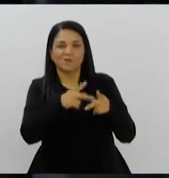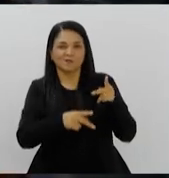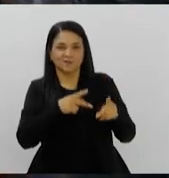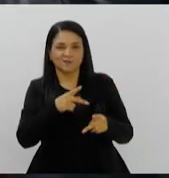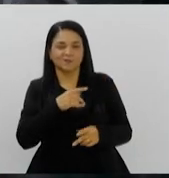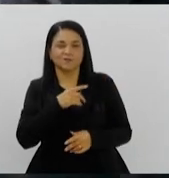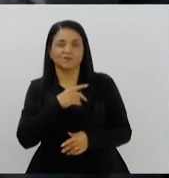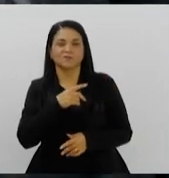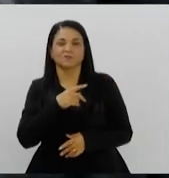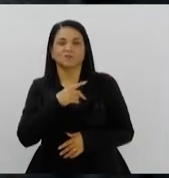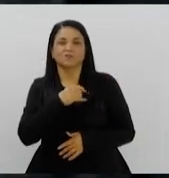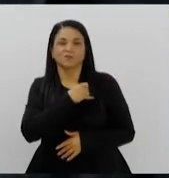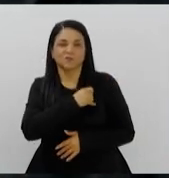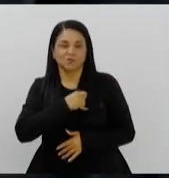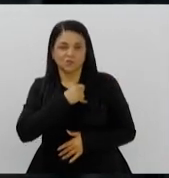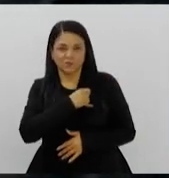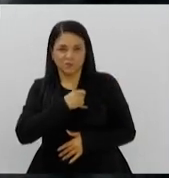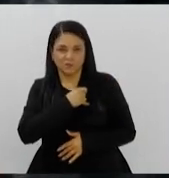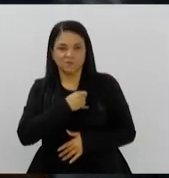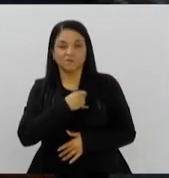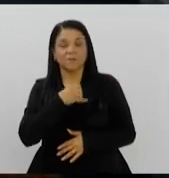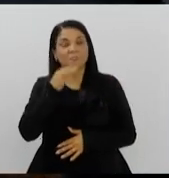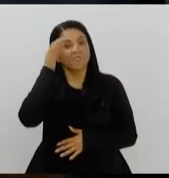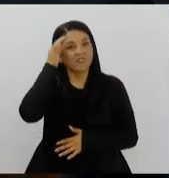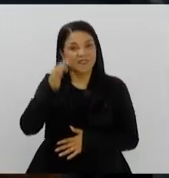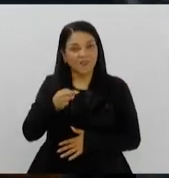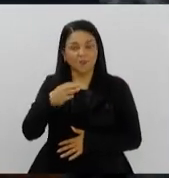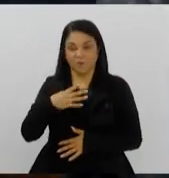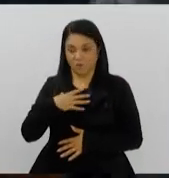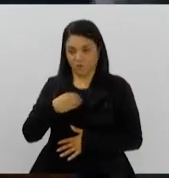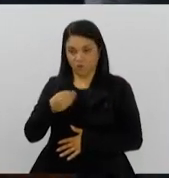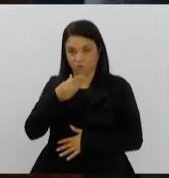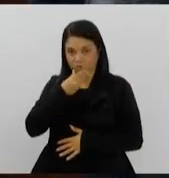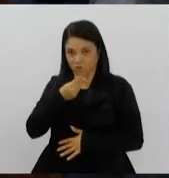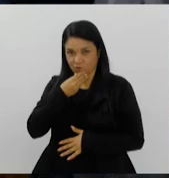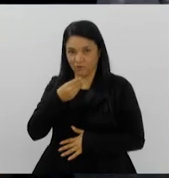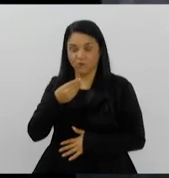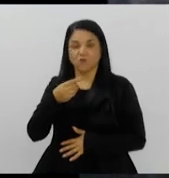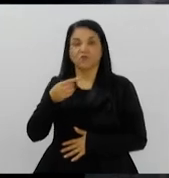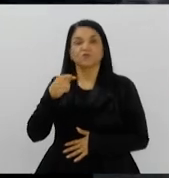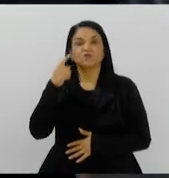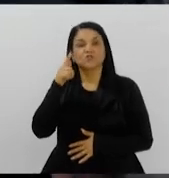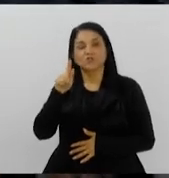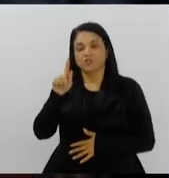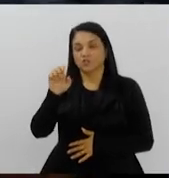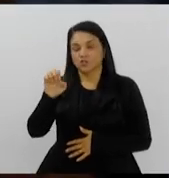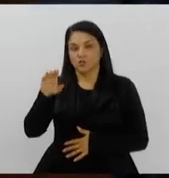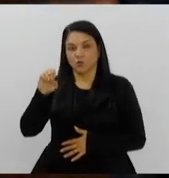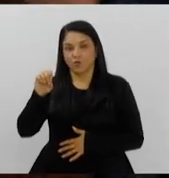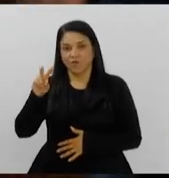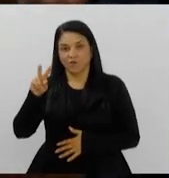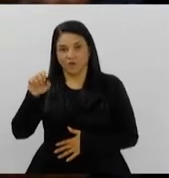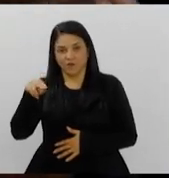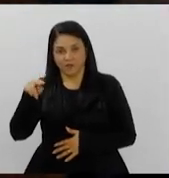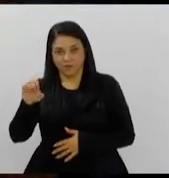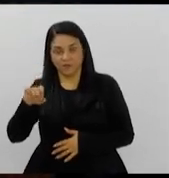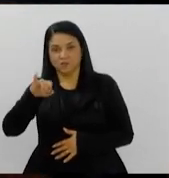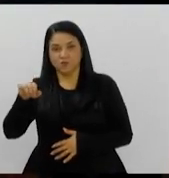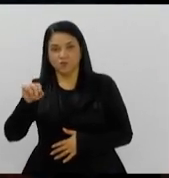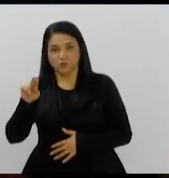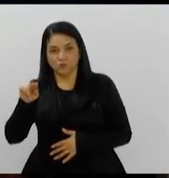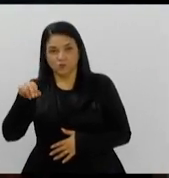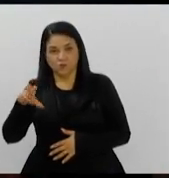que mais uma vez entendeu que o meu filho, o vereador Giovanni Ratinho Júnior, merecia voltar até o